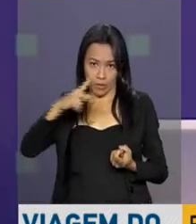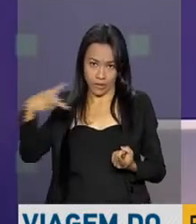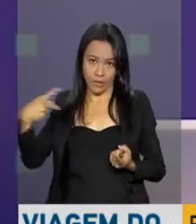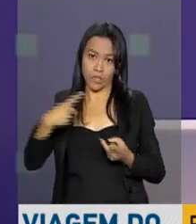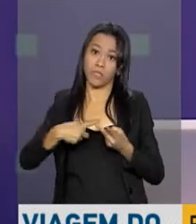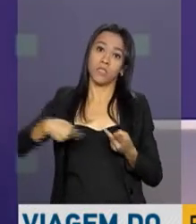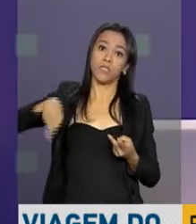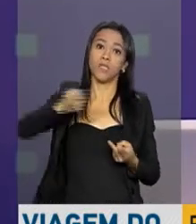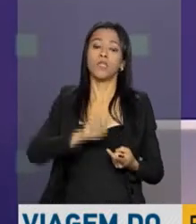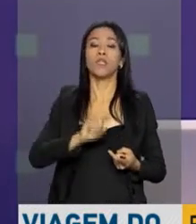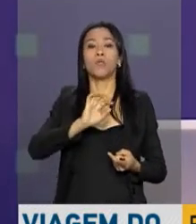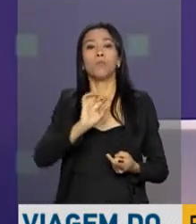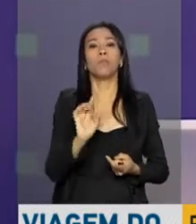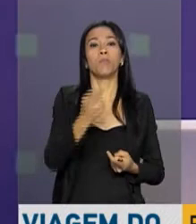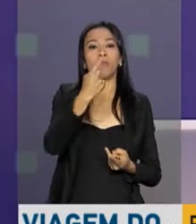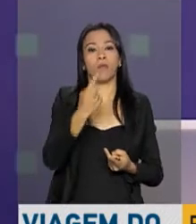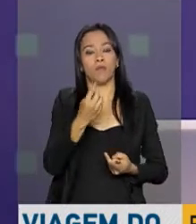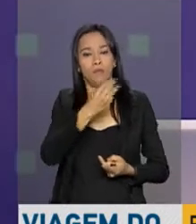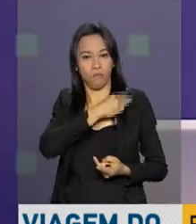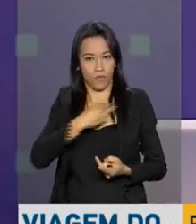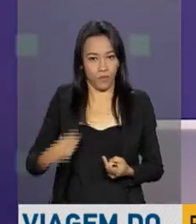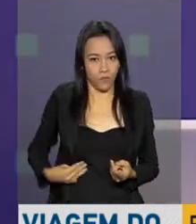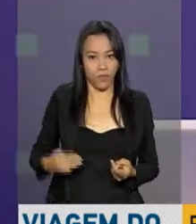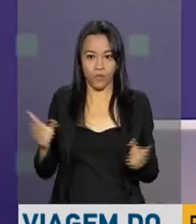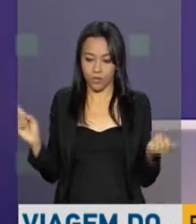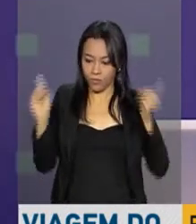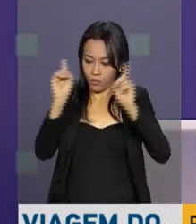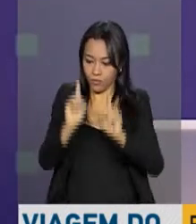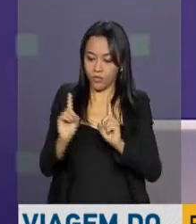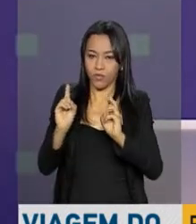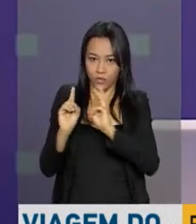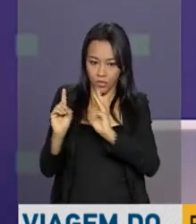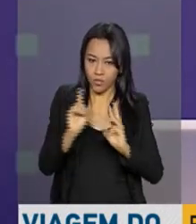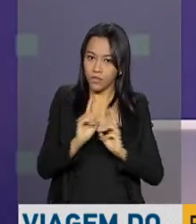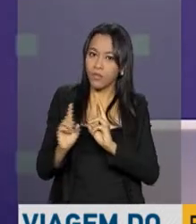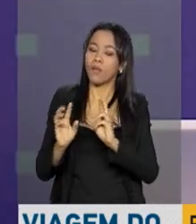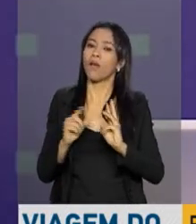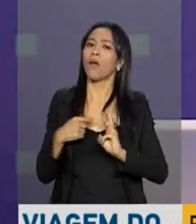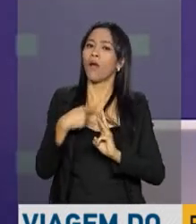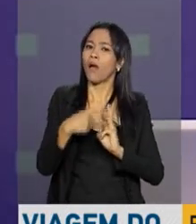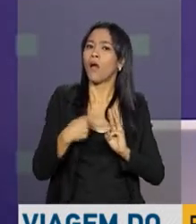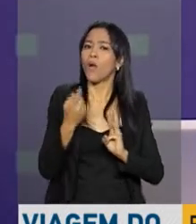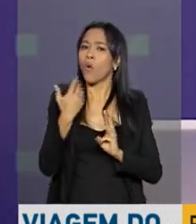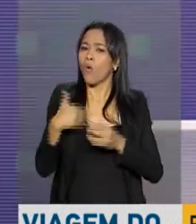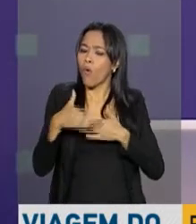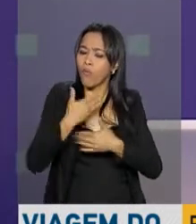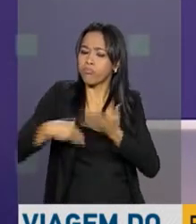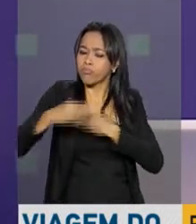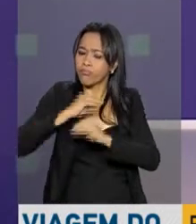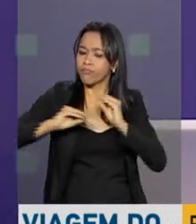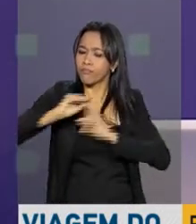primeiro-ministro Li Keqiang, reafirmamos nossa parceria estratégica global.